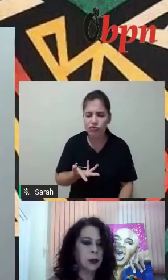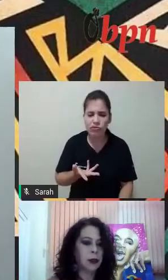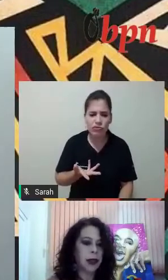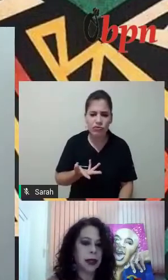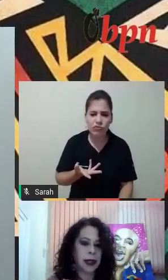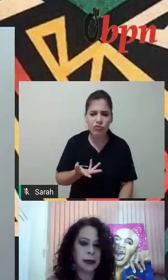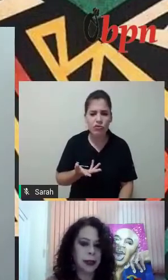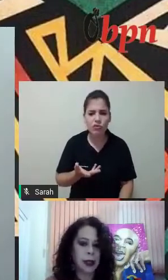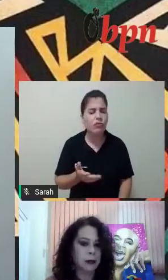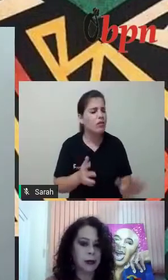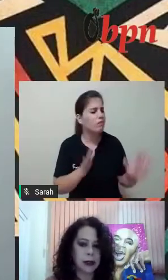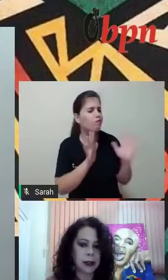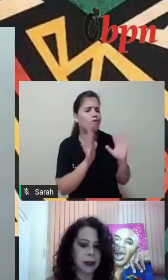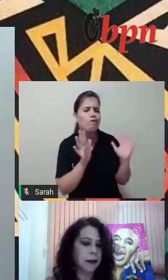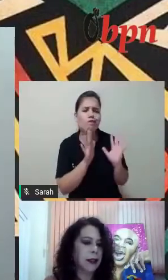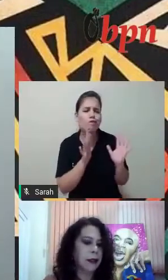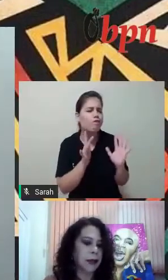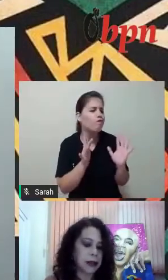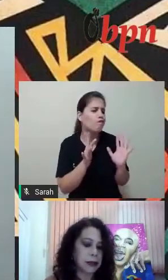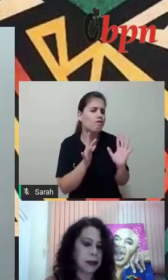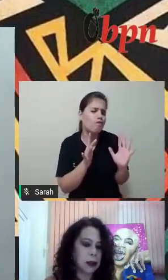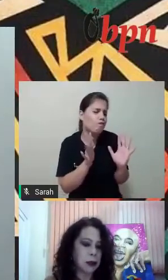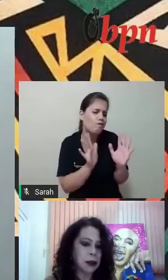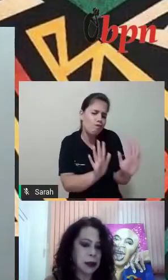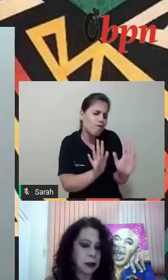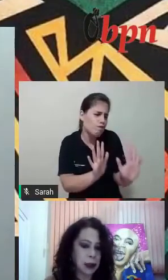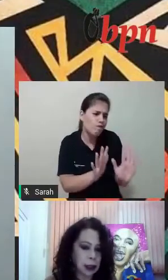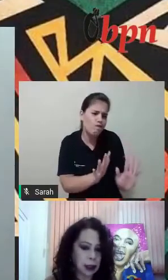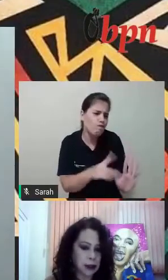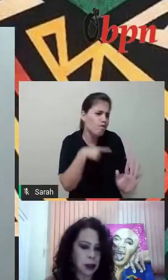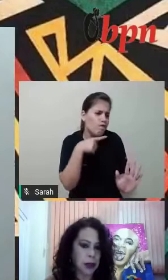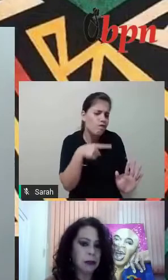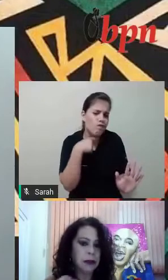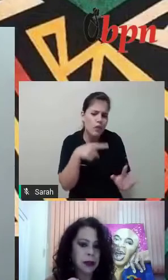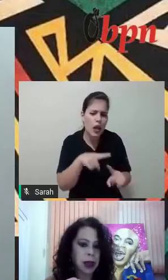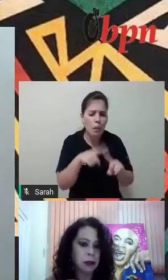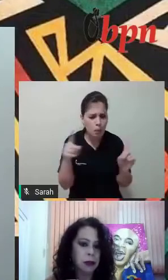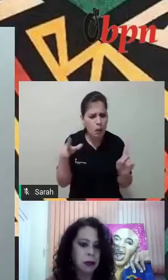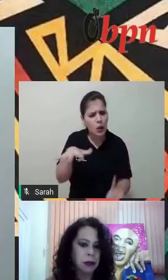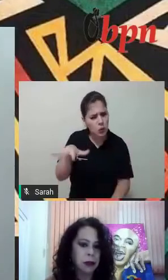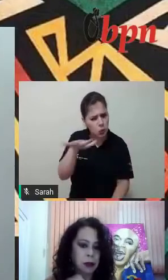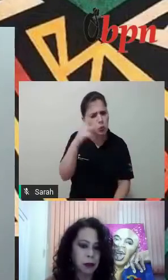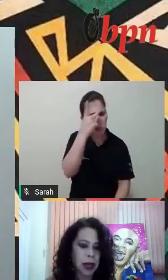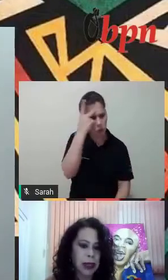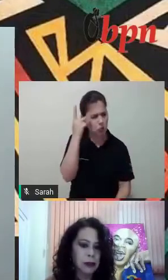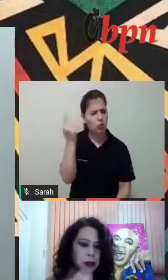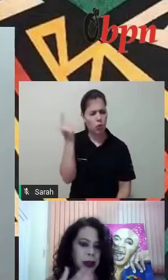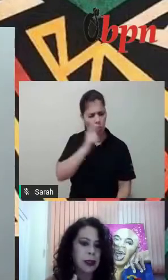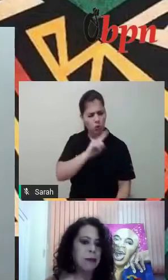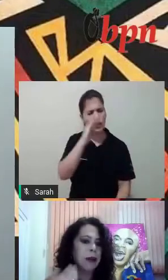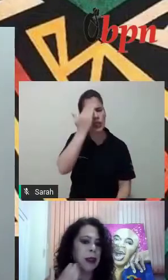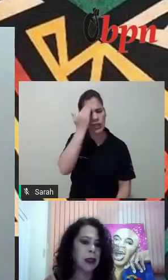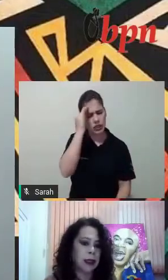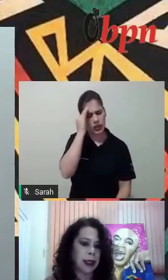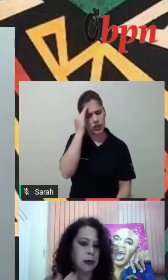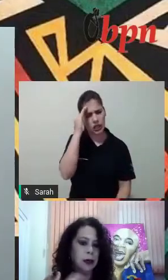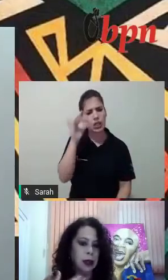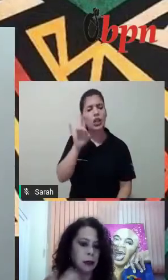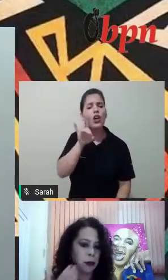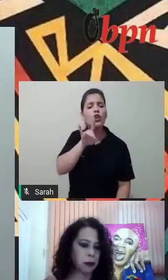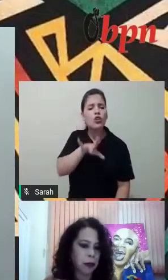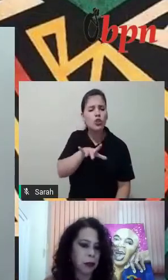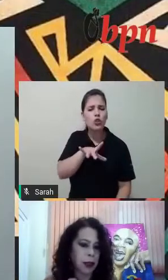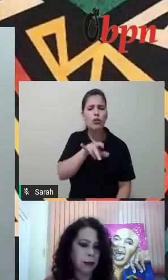Não, né? Conceição, não, você, mas as pessoas estão conseguindo entender, só há um descompasso